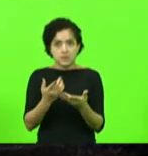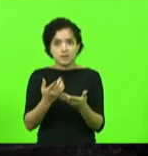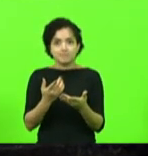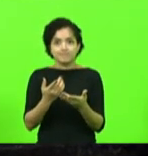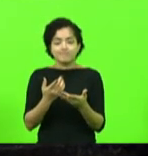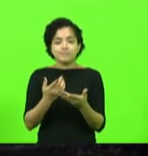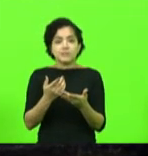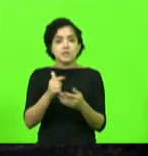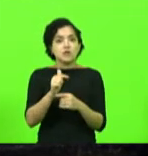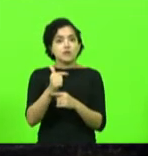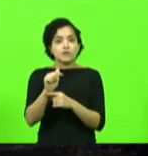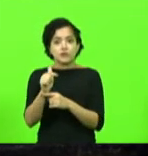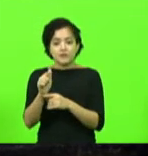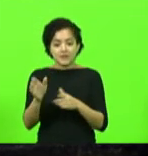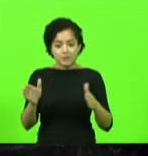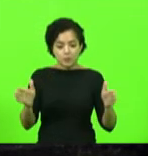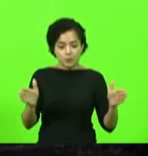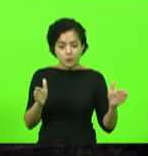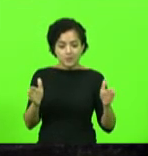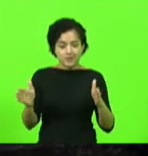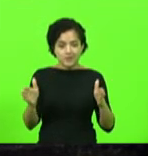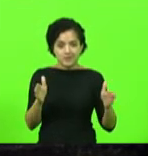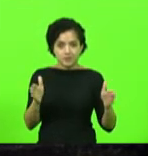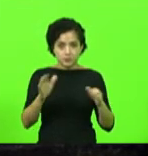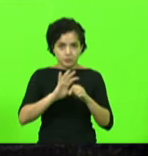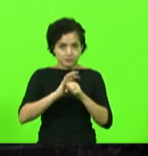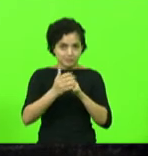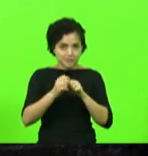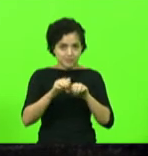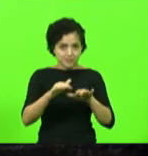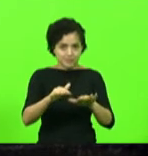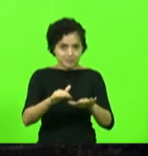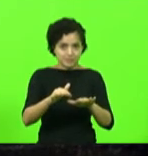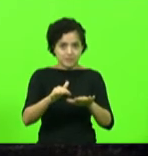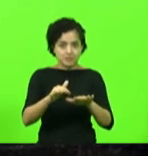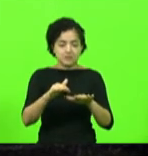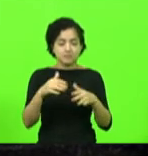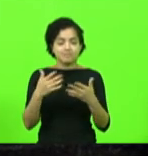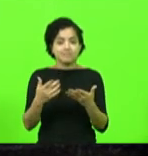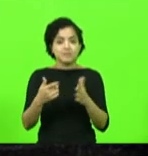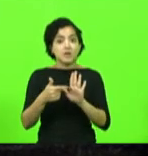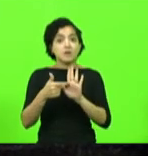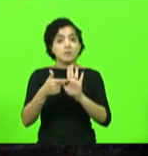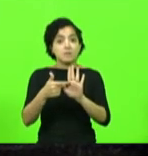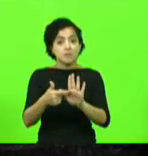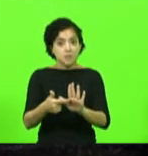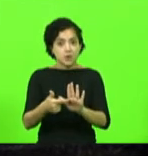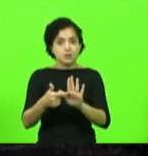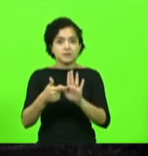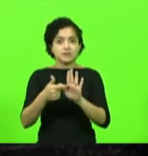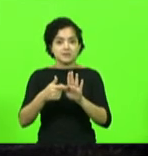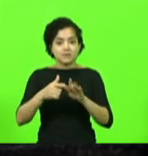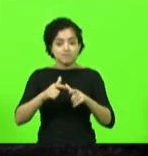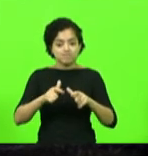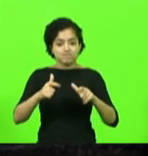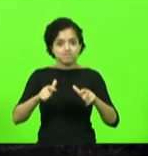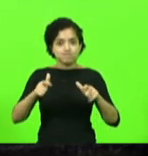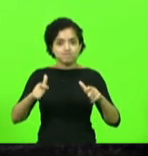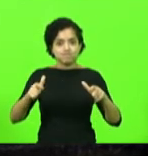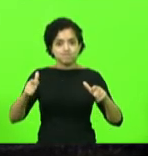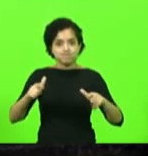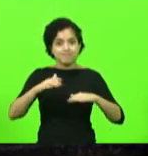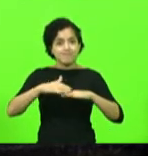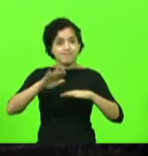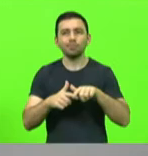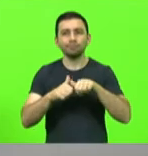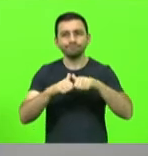feitos durante a pandemia. Isso sinaliza mais casos de câncer para os